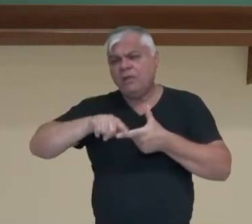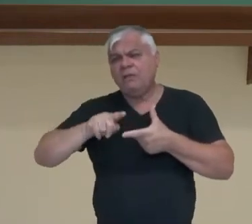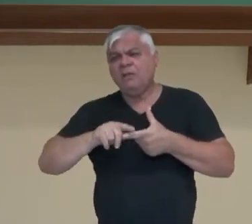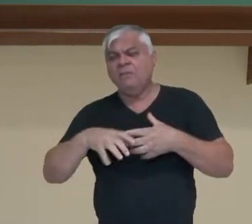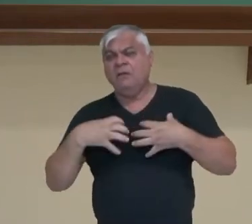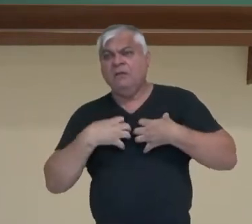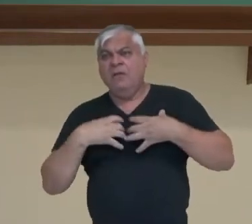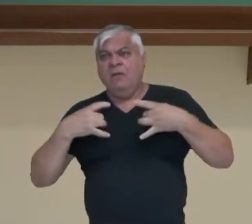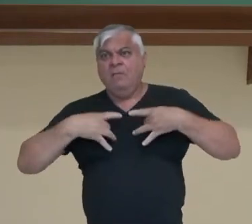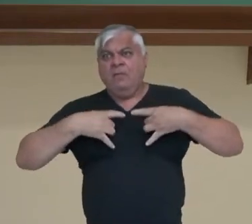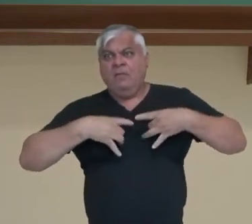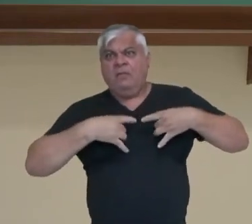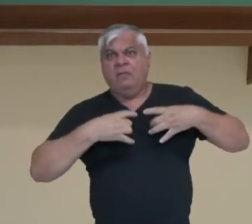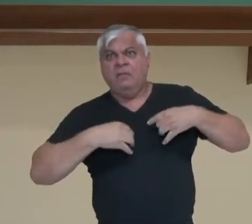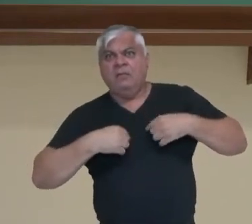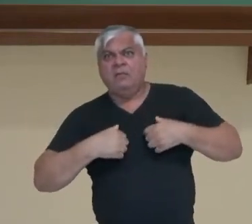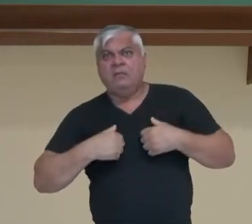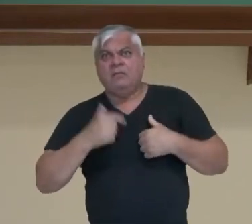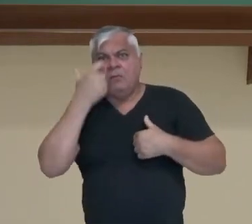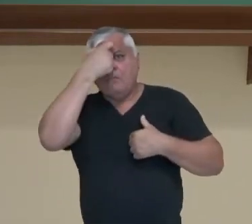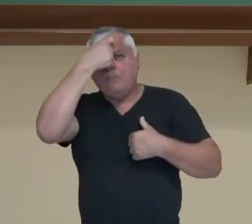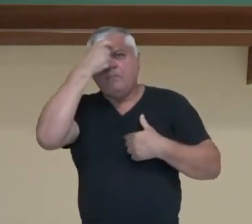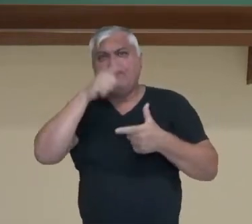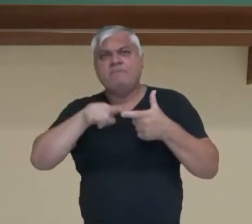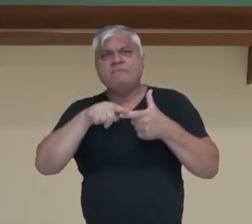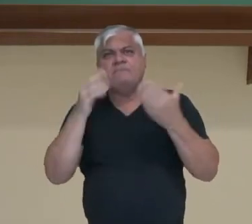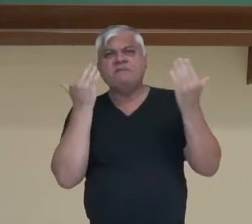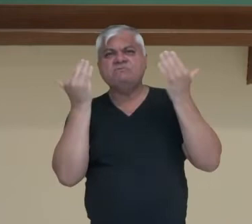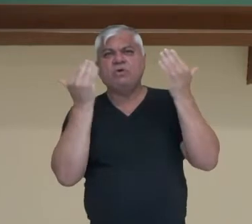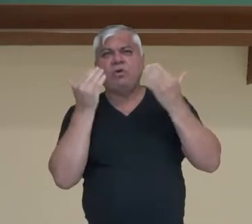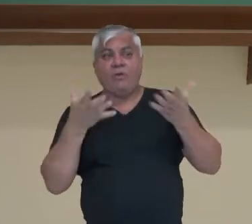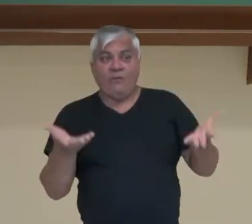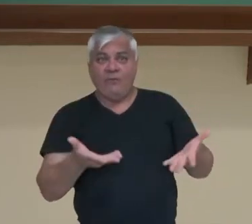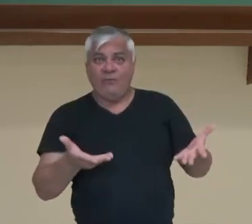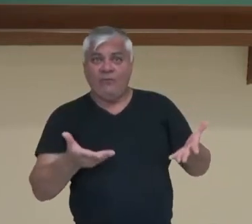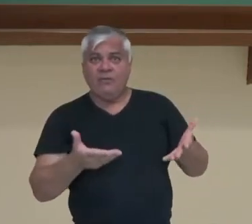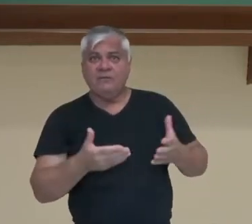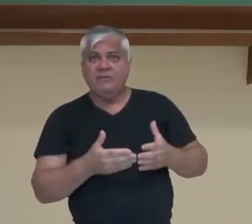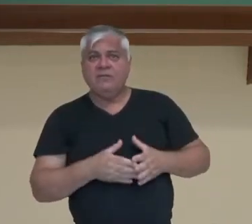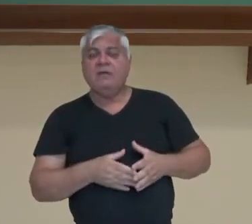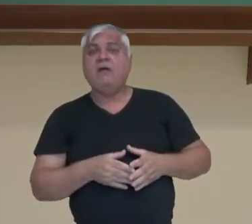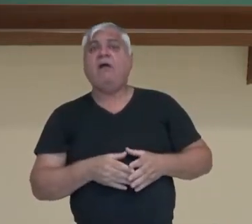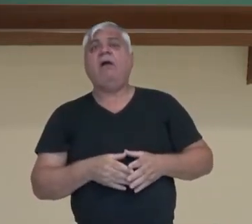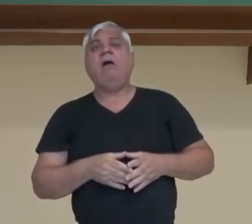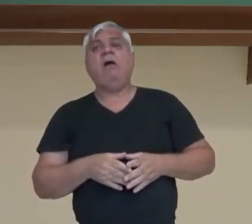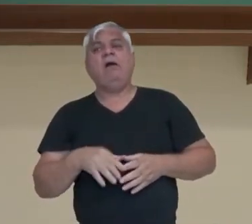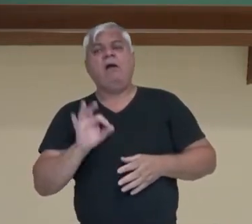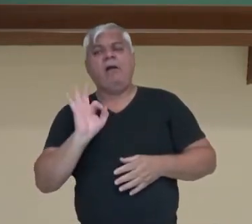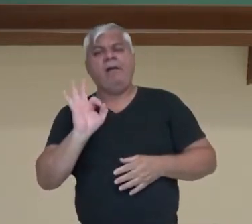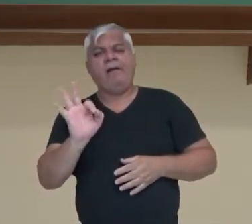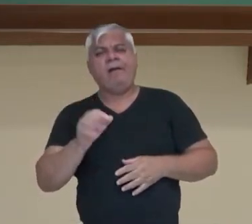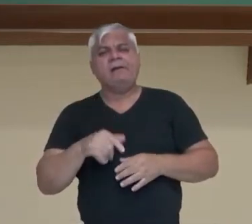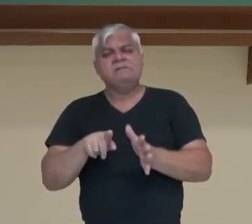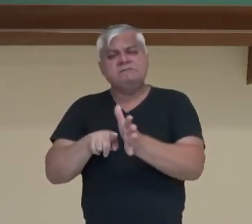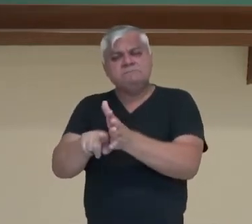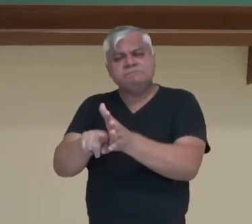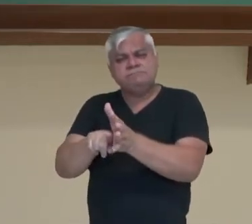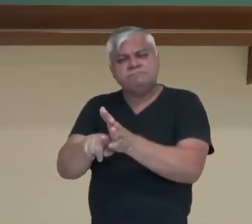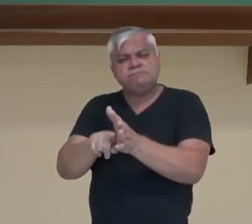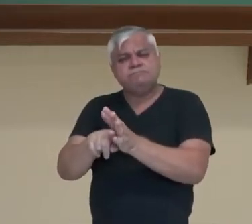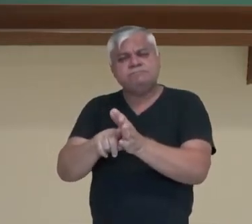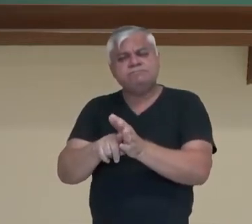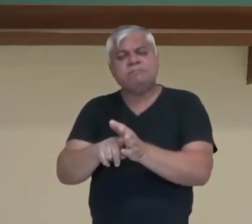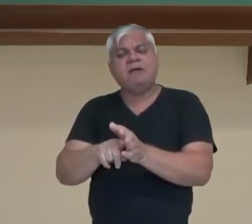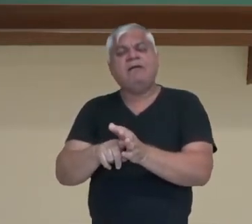problemas psicológicos da atualidade, do mundo atual. E nisso ele conseguiu criar a